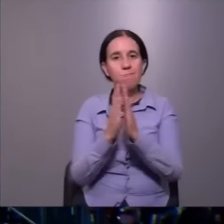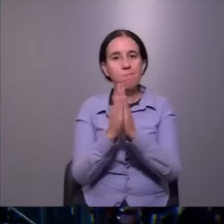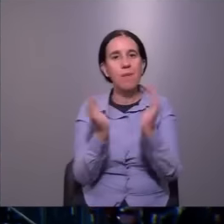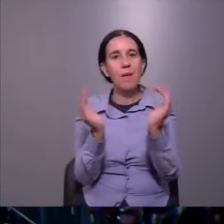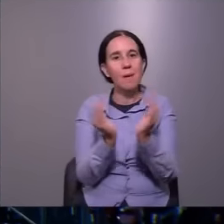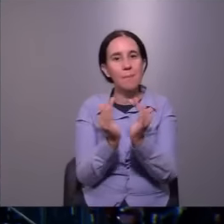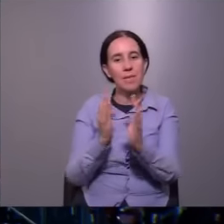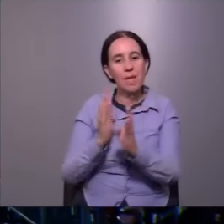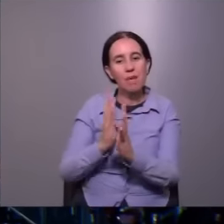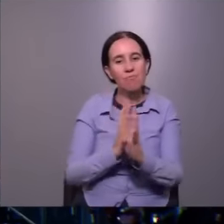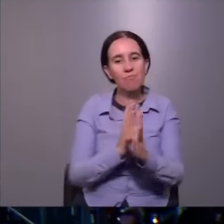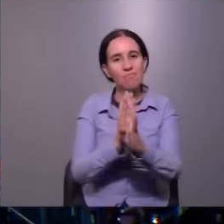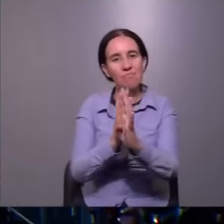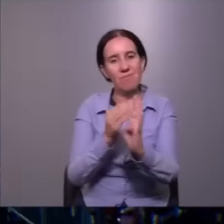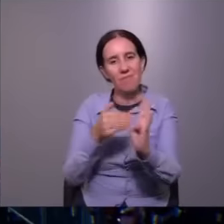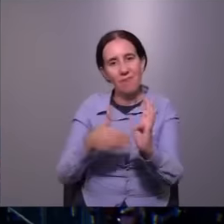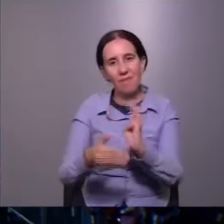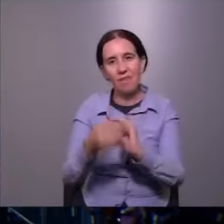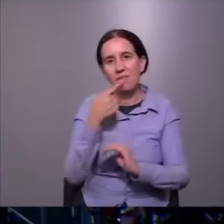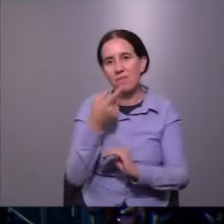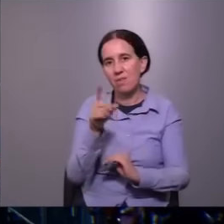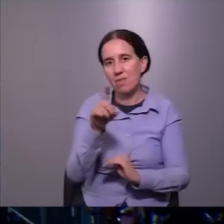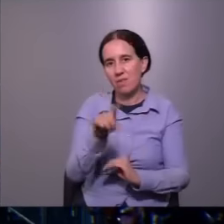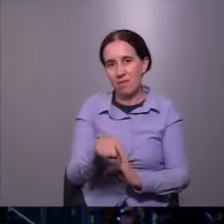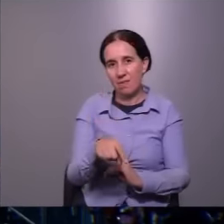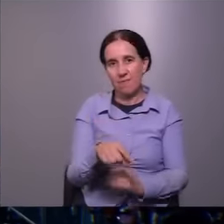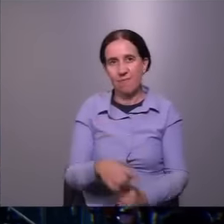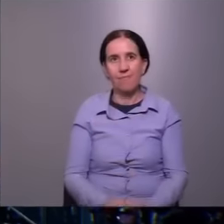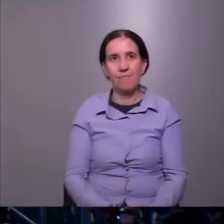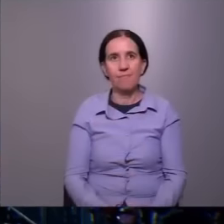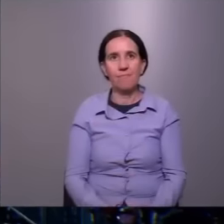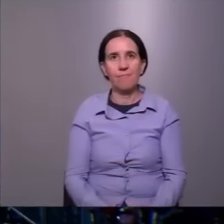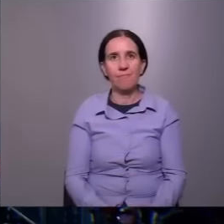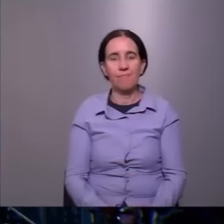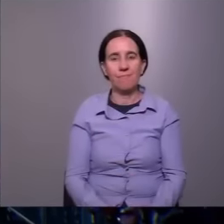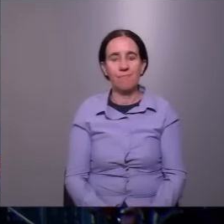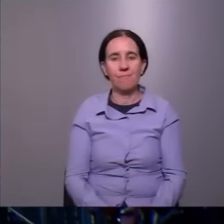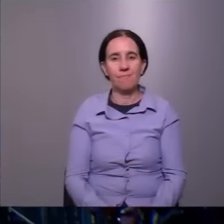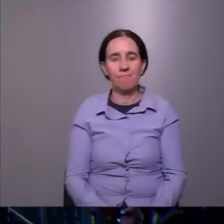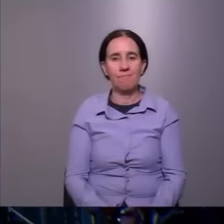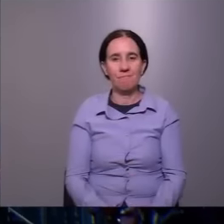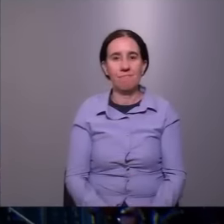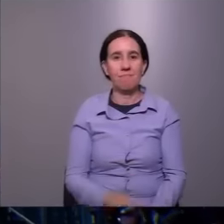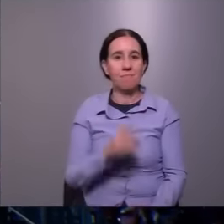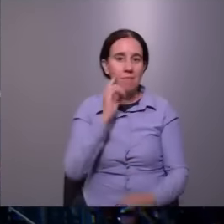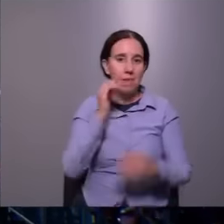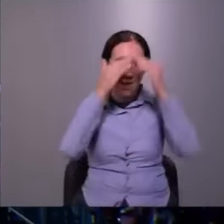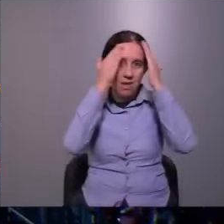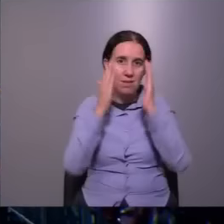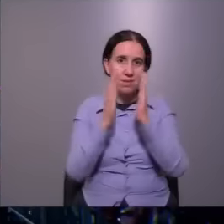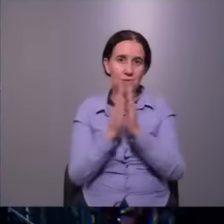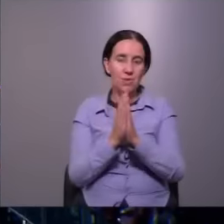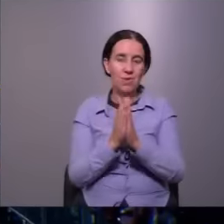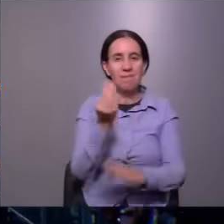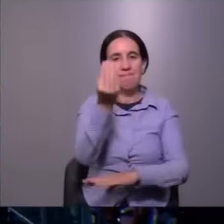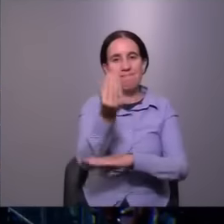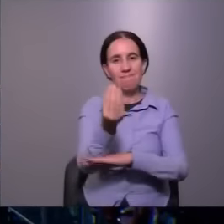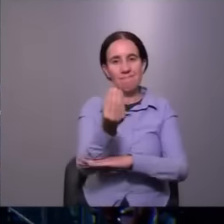Acompanhemos em silêncio a procissão de regresso à Capelinha das Aparições,